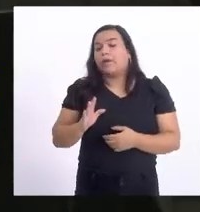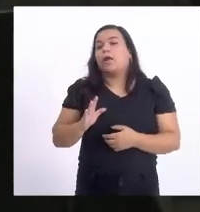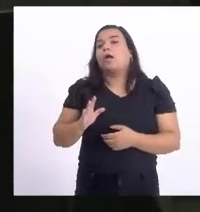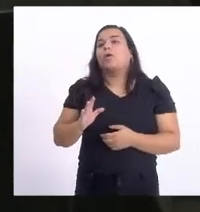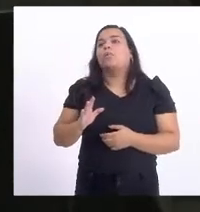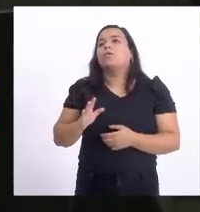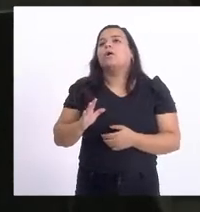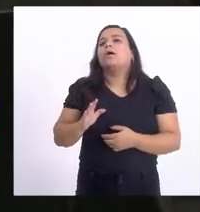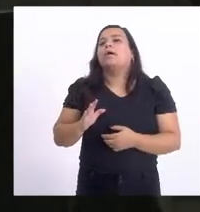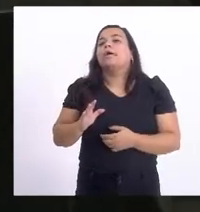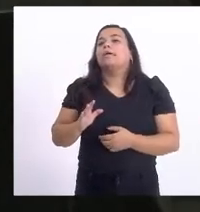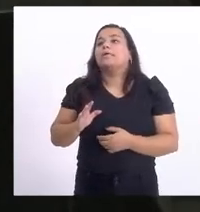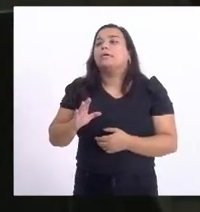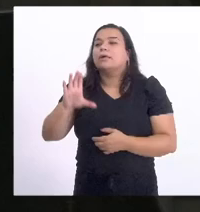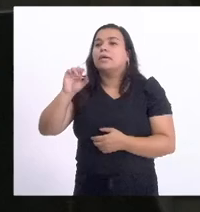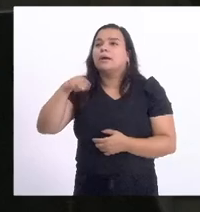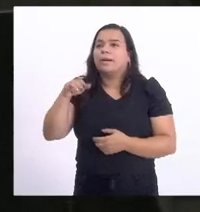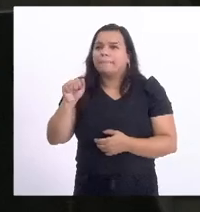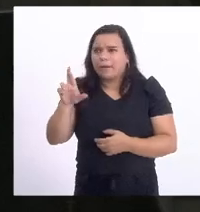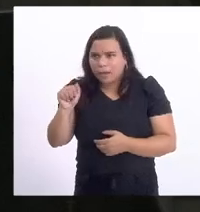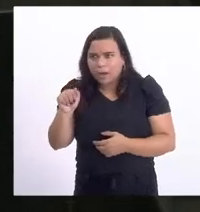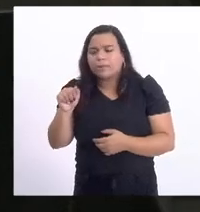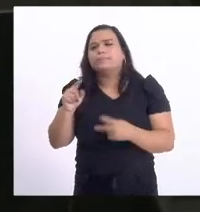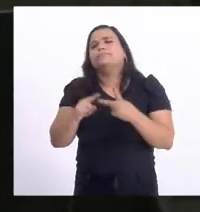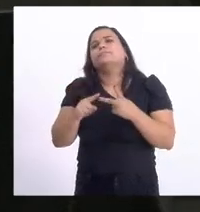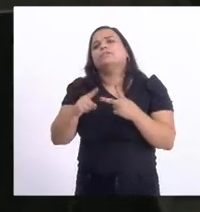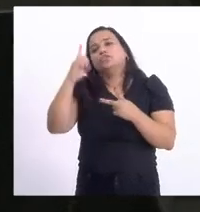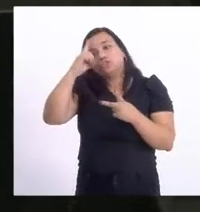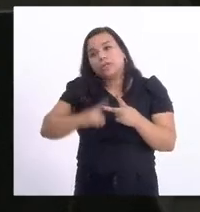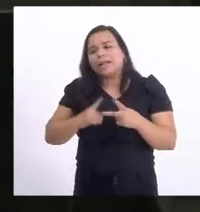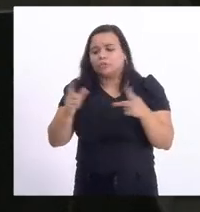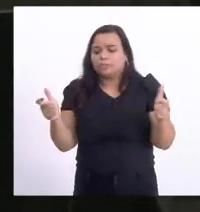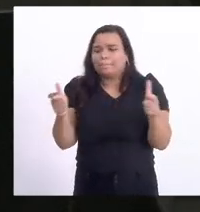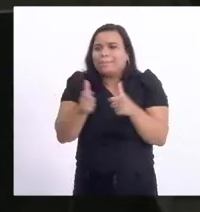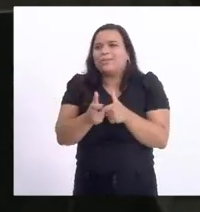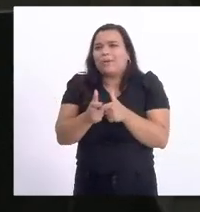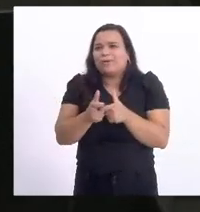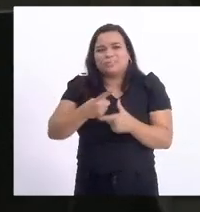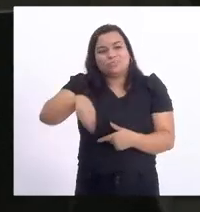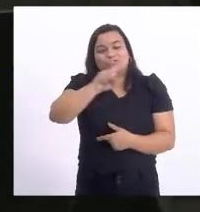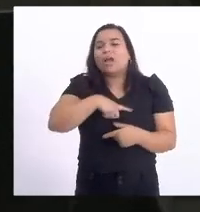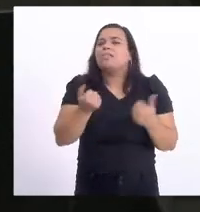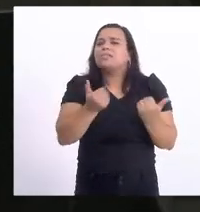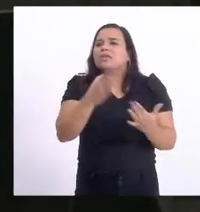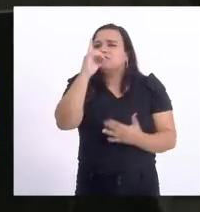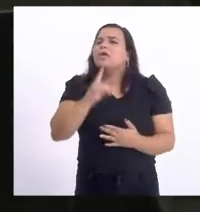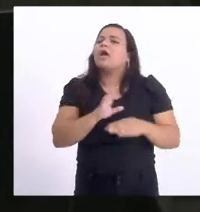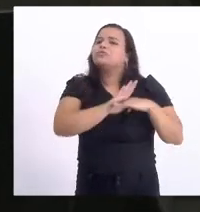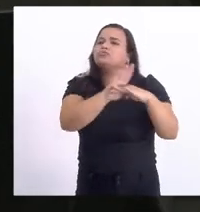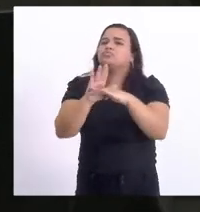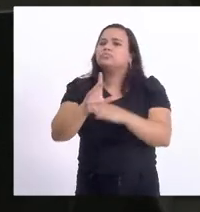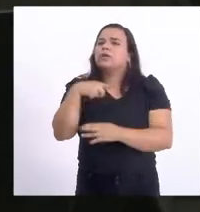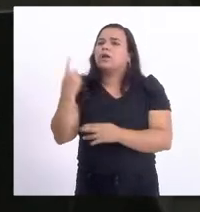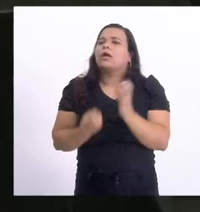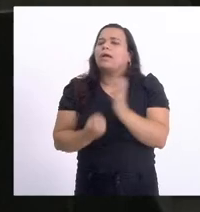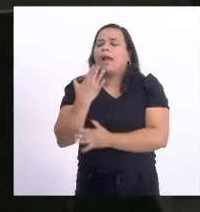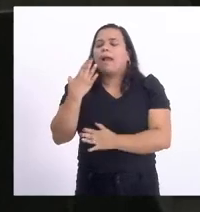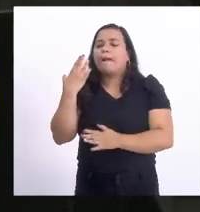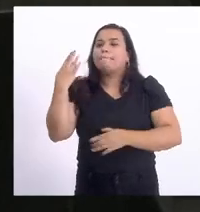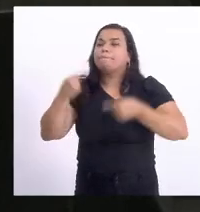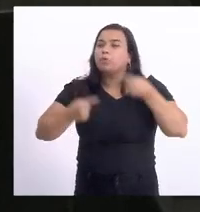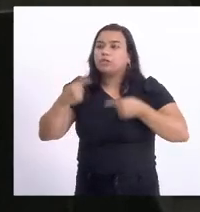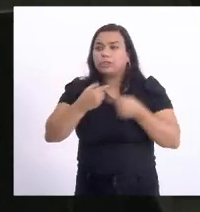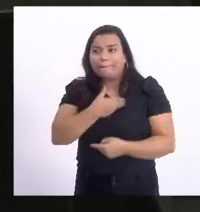Humanos e Minorias. E esse foi um dos temas da nossa reunião, a ideia do quanto que a União deve produzir políticas públicas